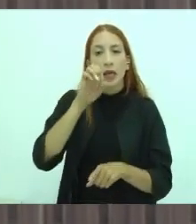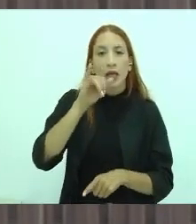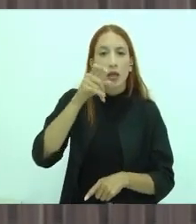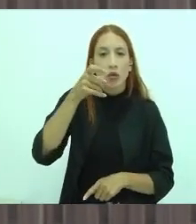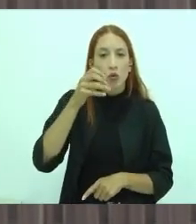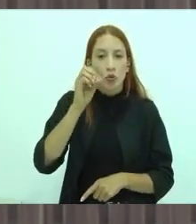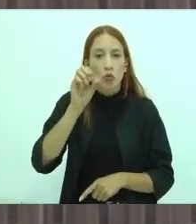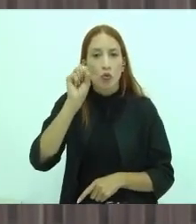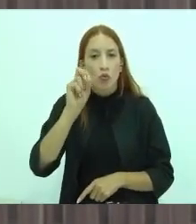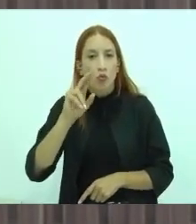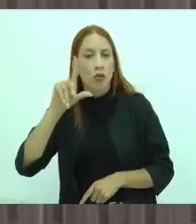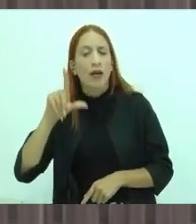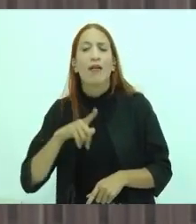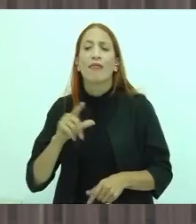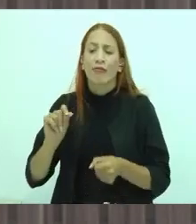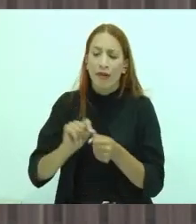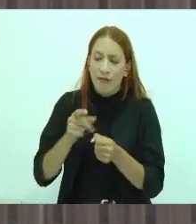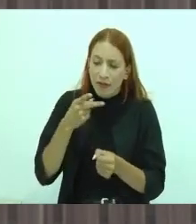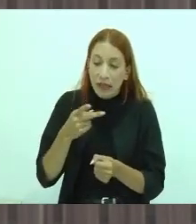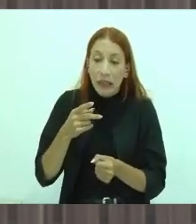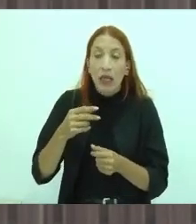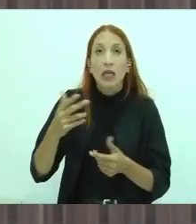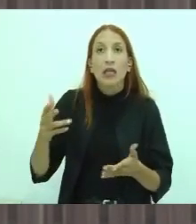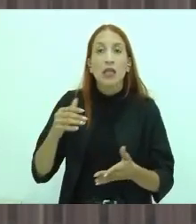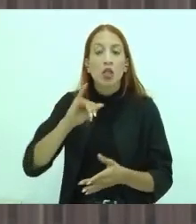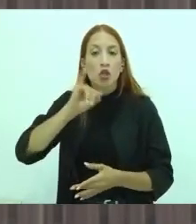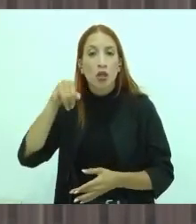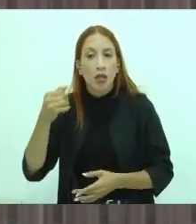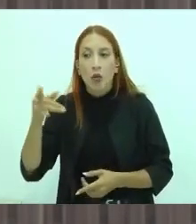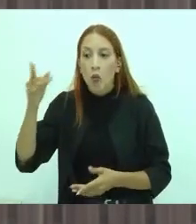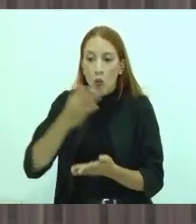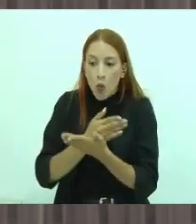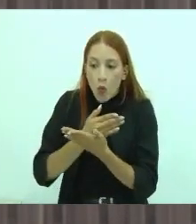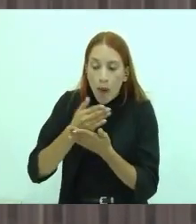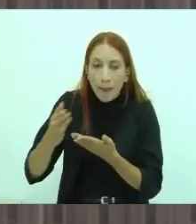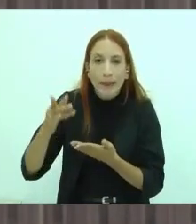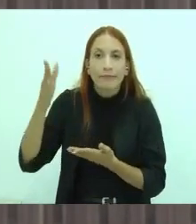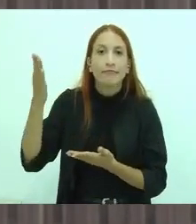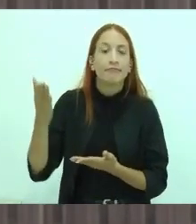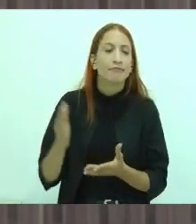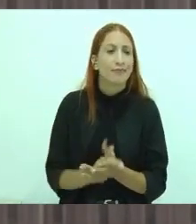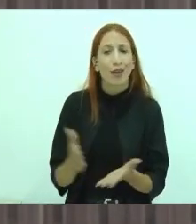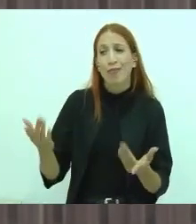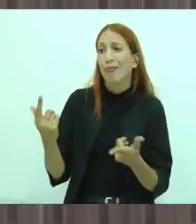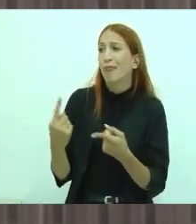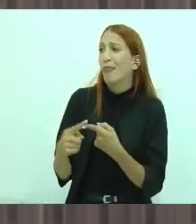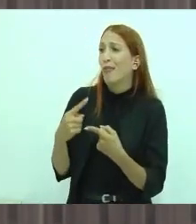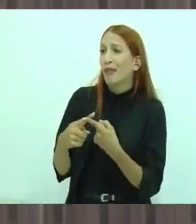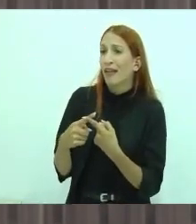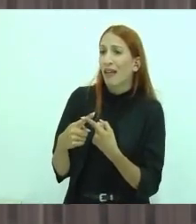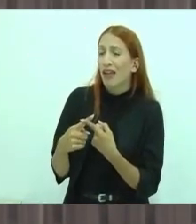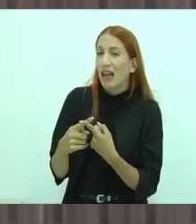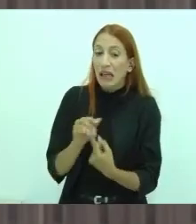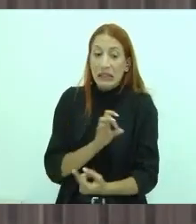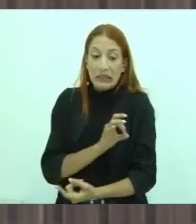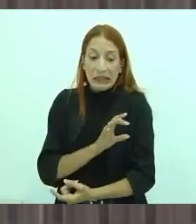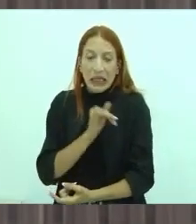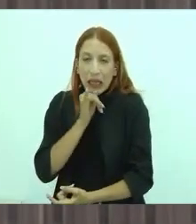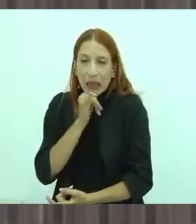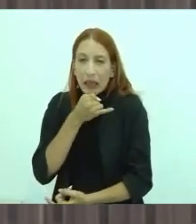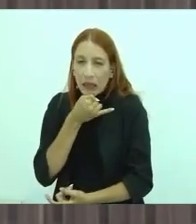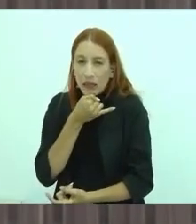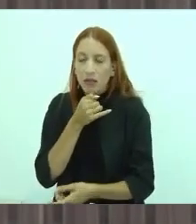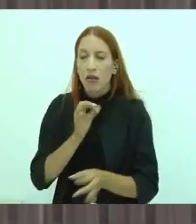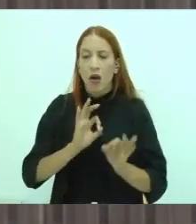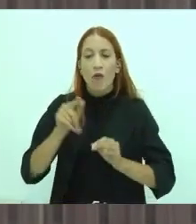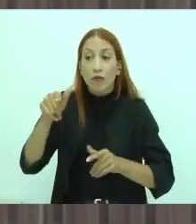11 ruas ali o prefeito falou que em janeiro já ass na ordem de serviço então não tem por temer Prefeito Dr Marcelo o senhor